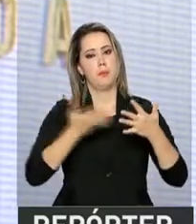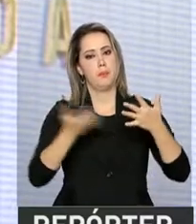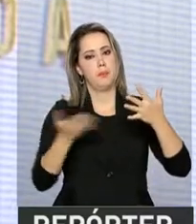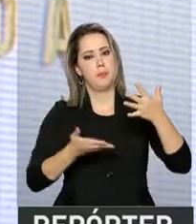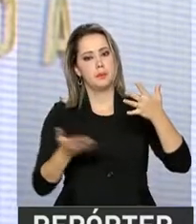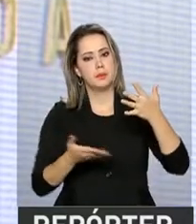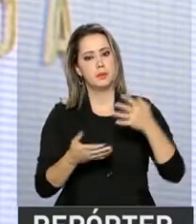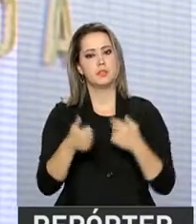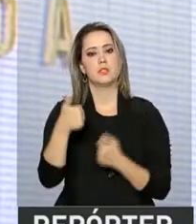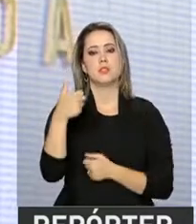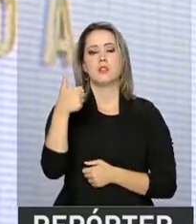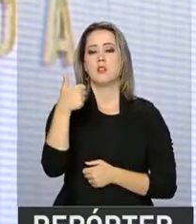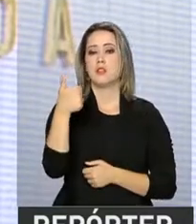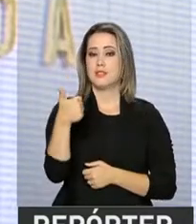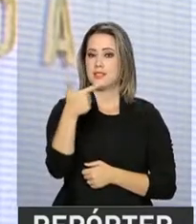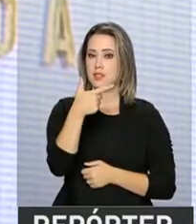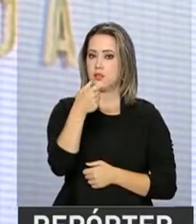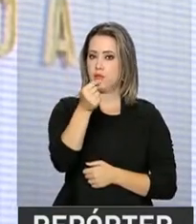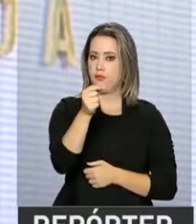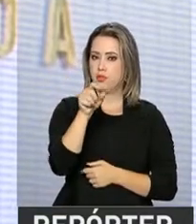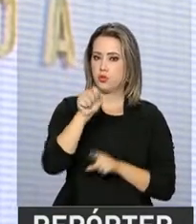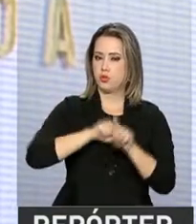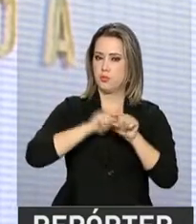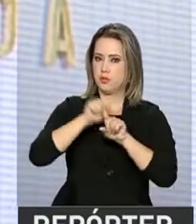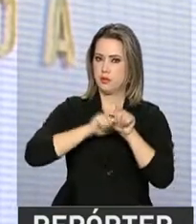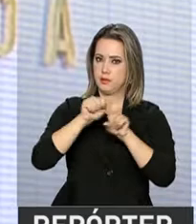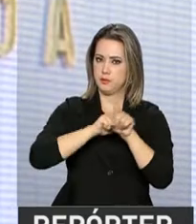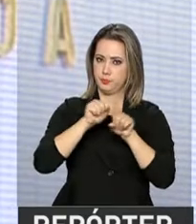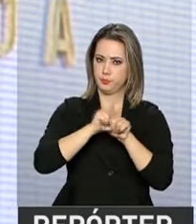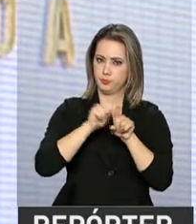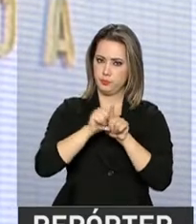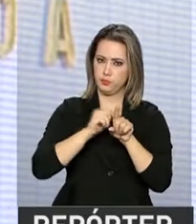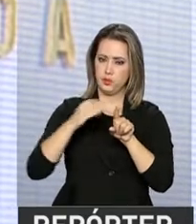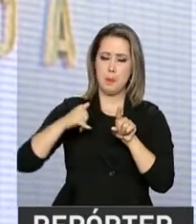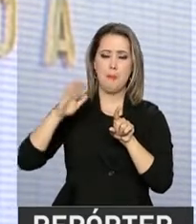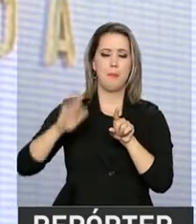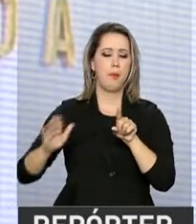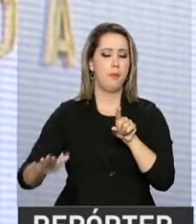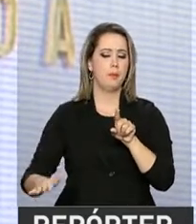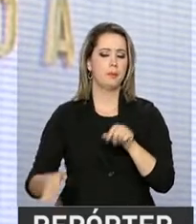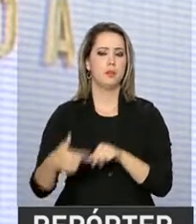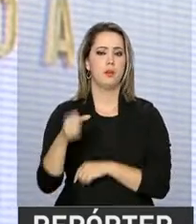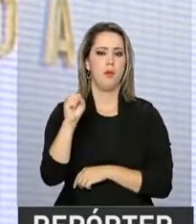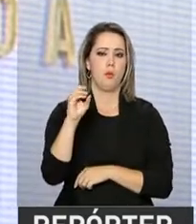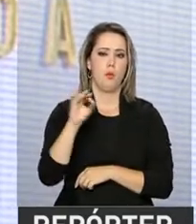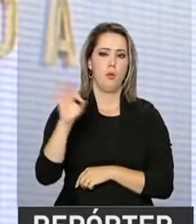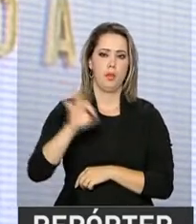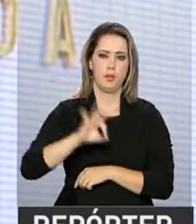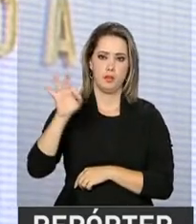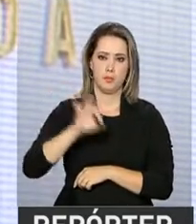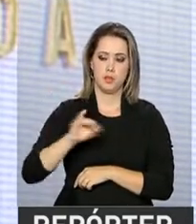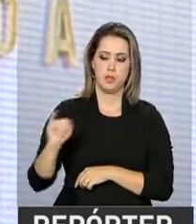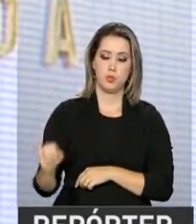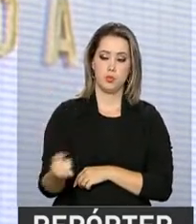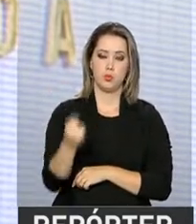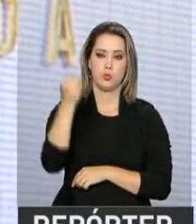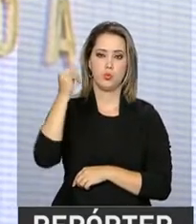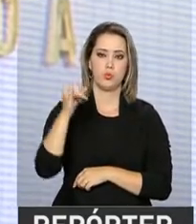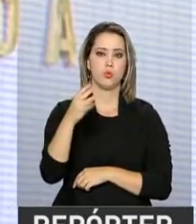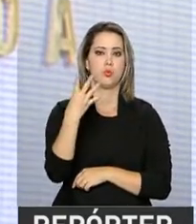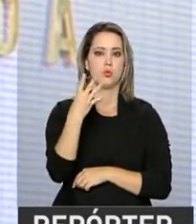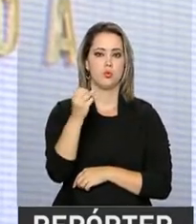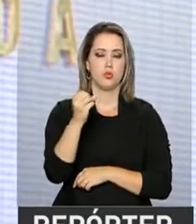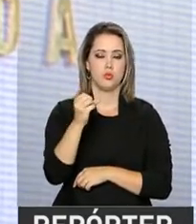115, mais as 5 parcelas, você tem um desconto de 80% nos juros de mora e 40% nas